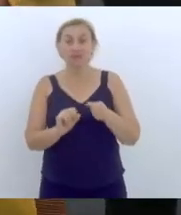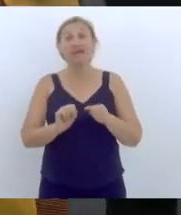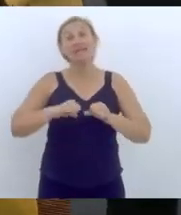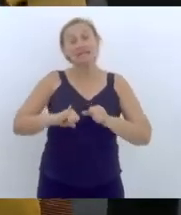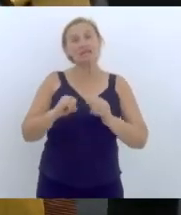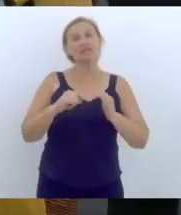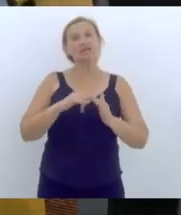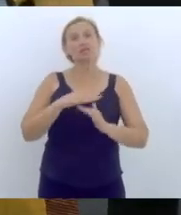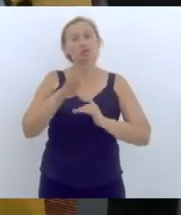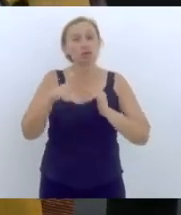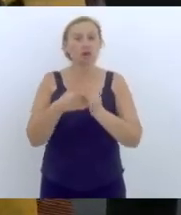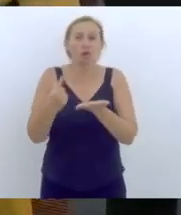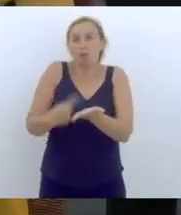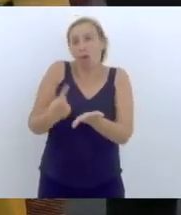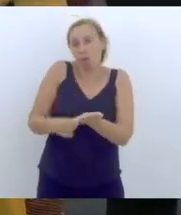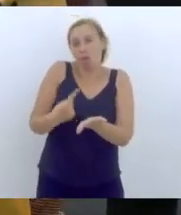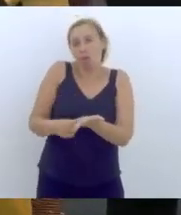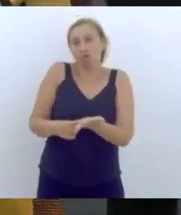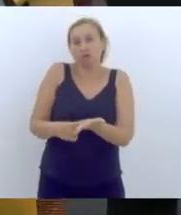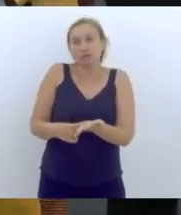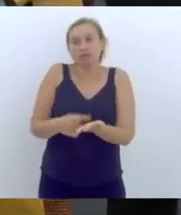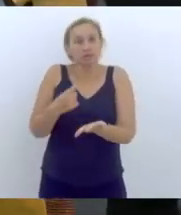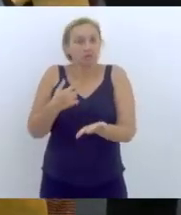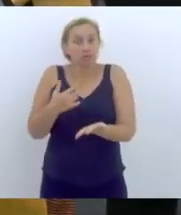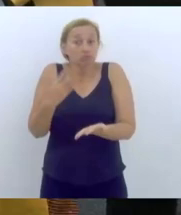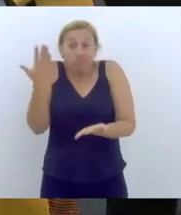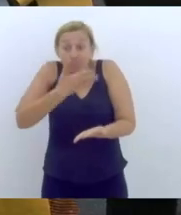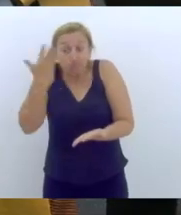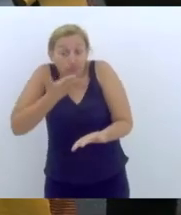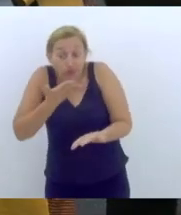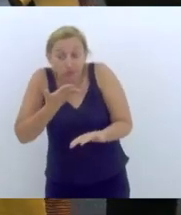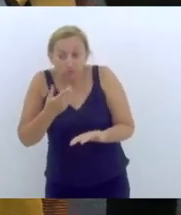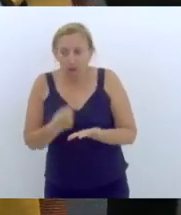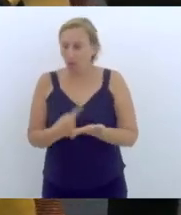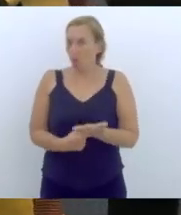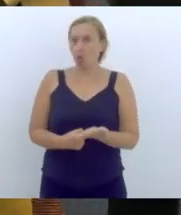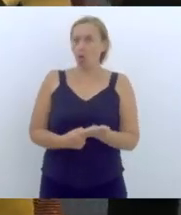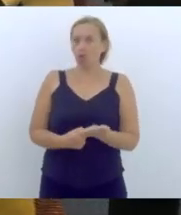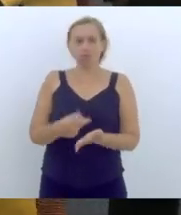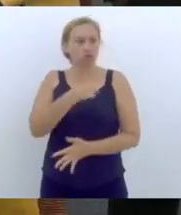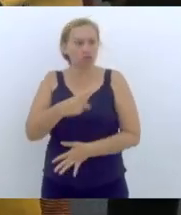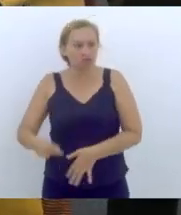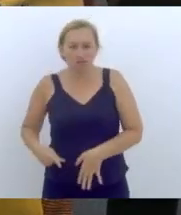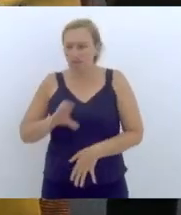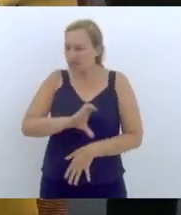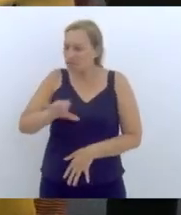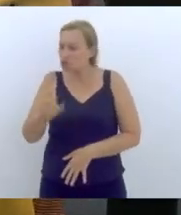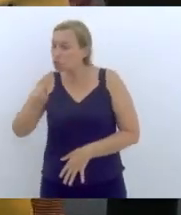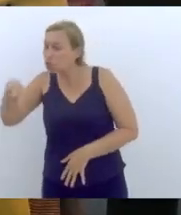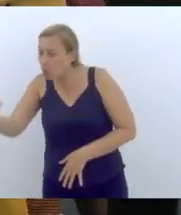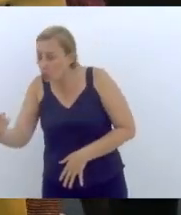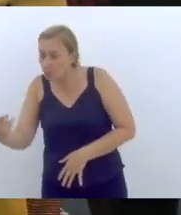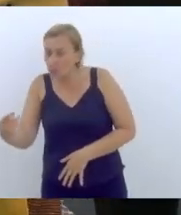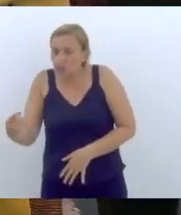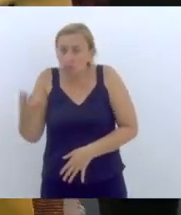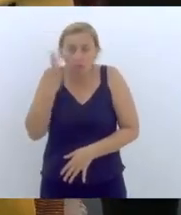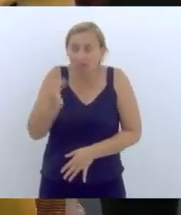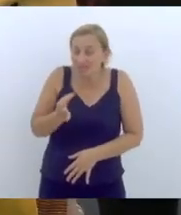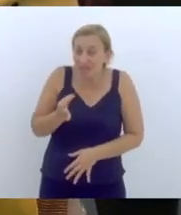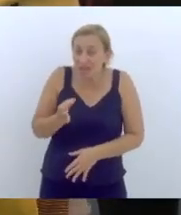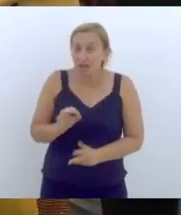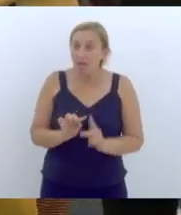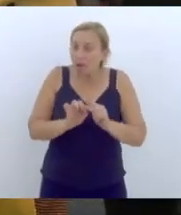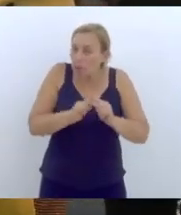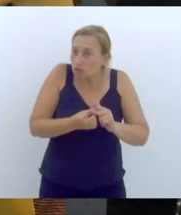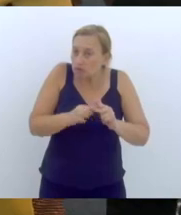acordo. E a gente aqui não está tendo acordo com o presidente da CCJ, com outros membros, não sei, para